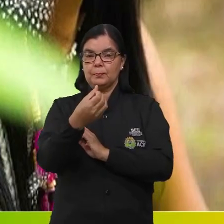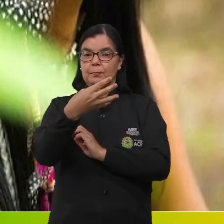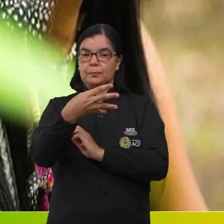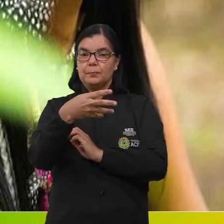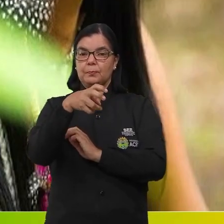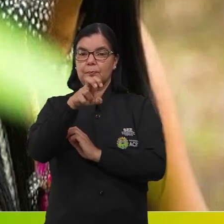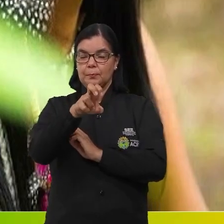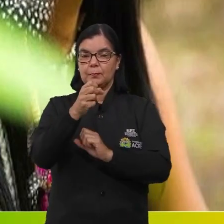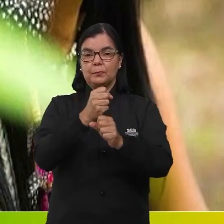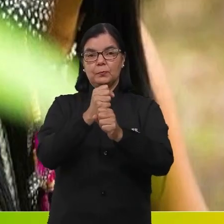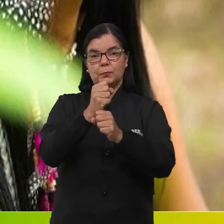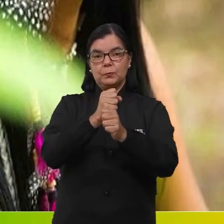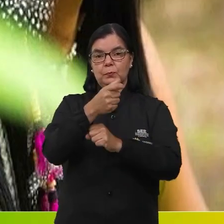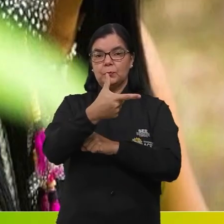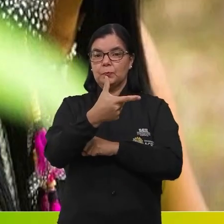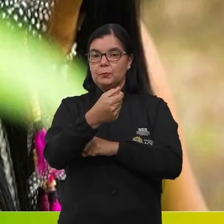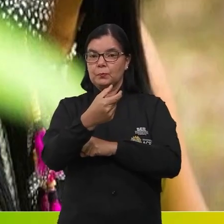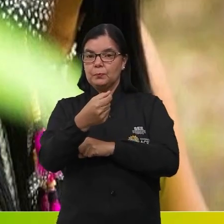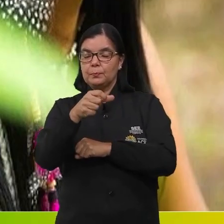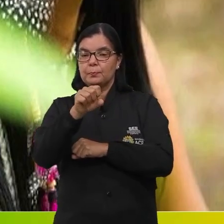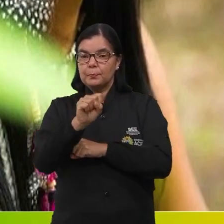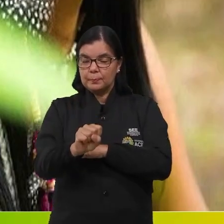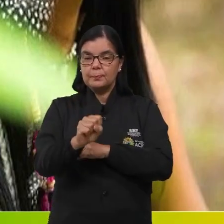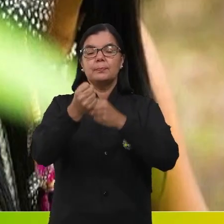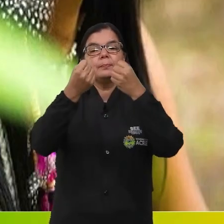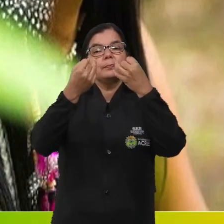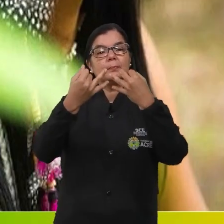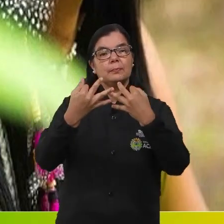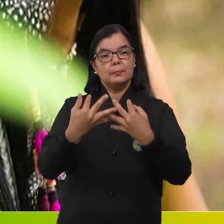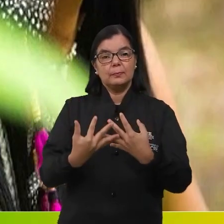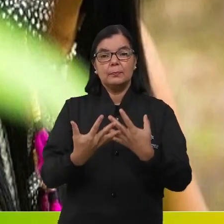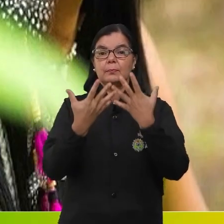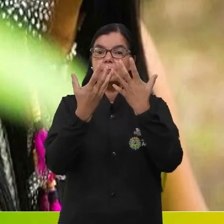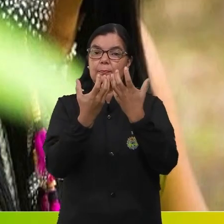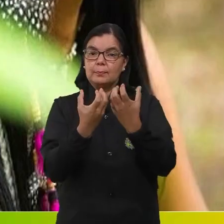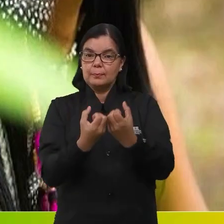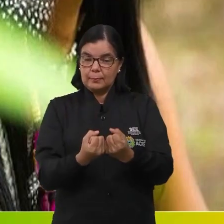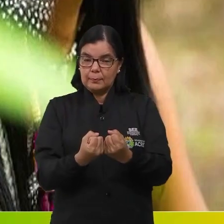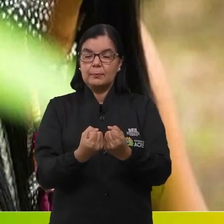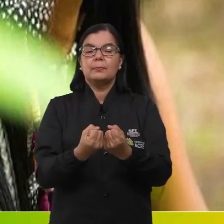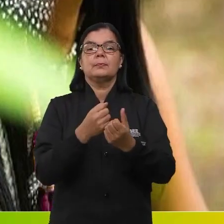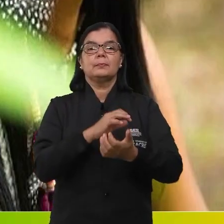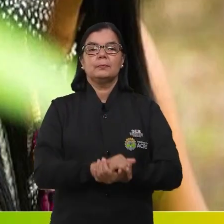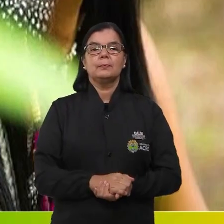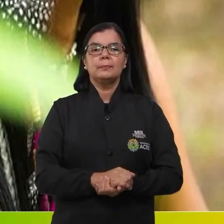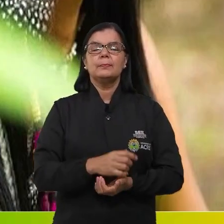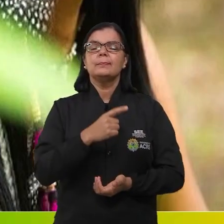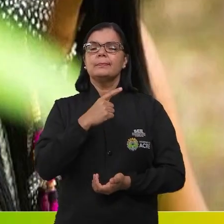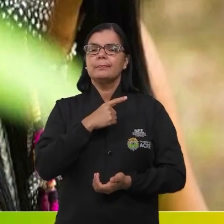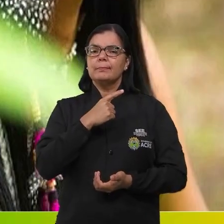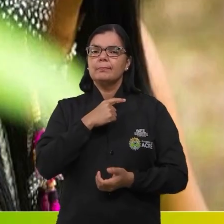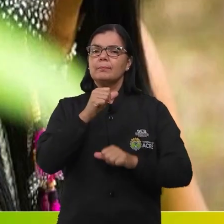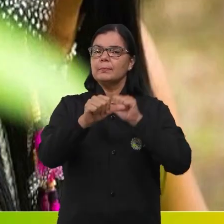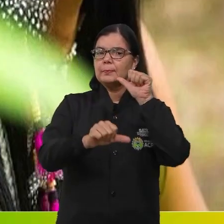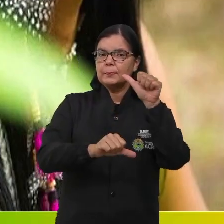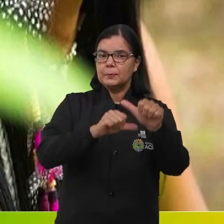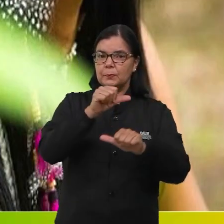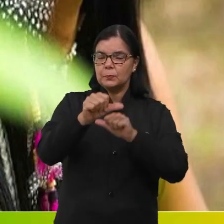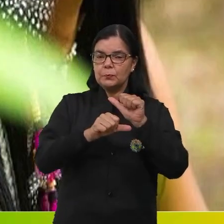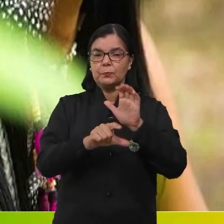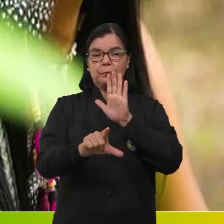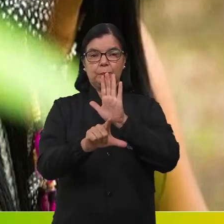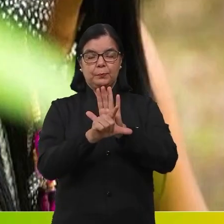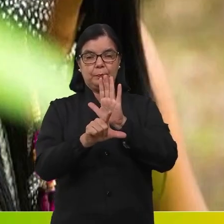11.645 de 2008, ela foi sancionada neste ano, e ela alterou a Lei